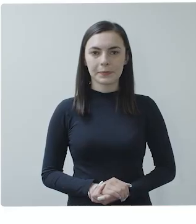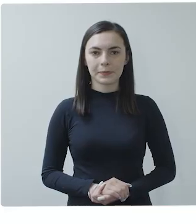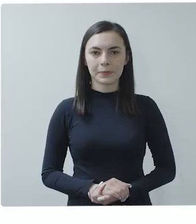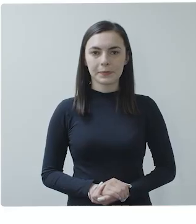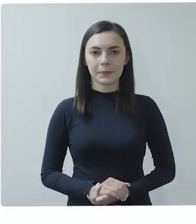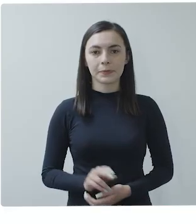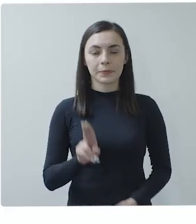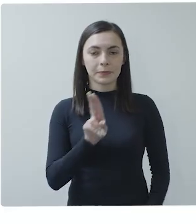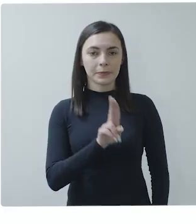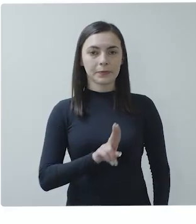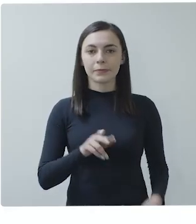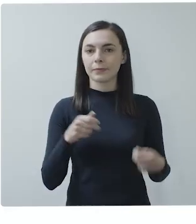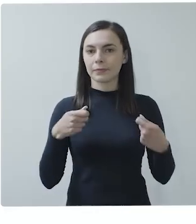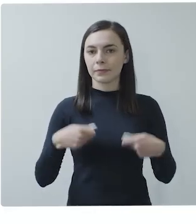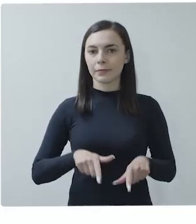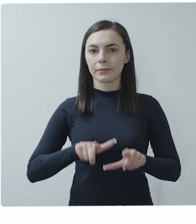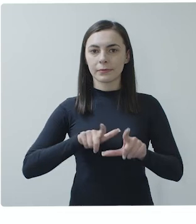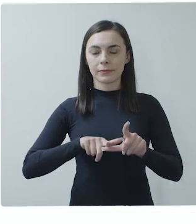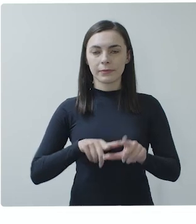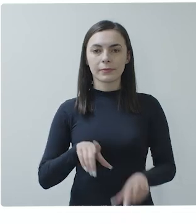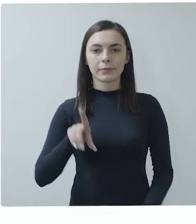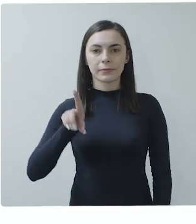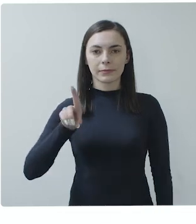Então, a gente precisou utilizar a letra D,